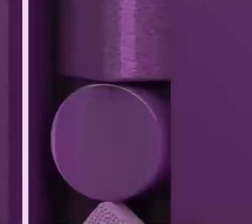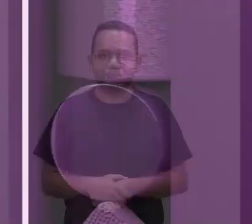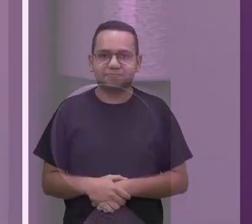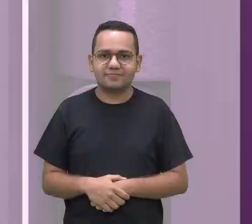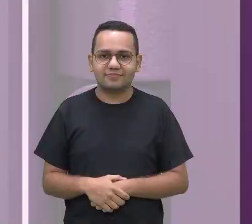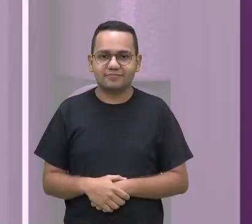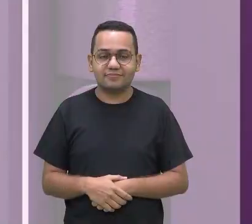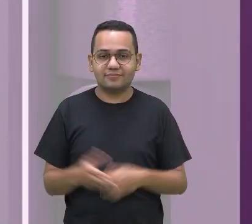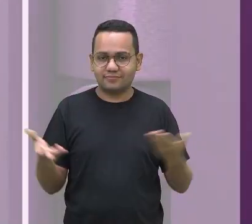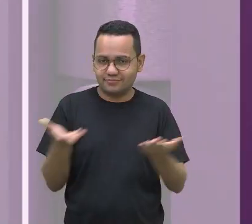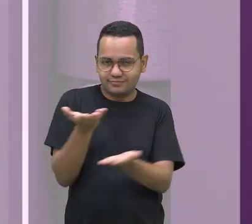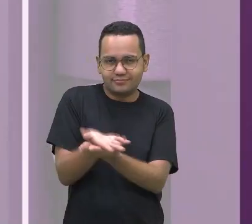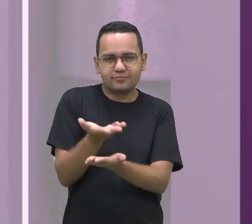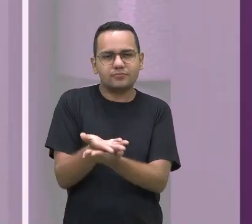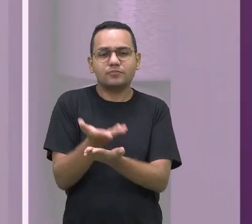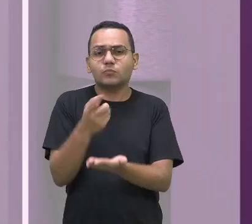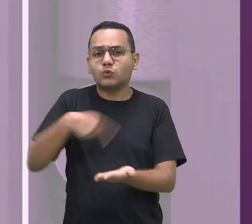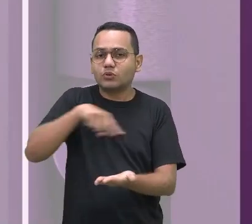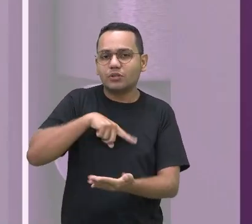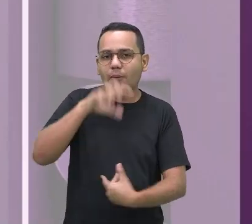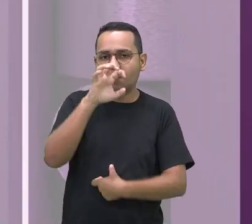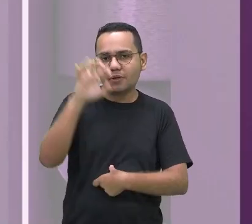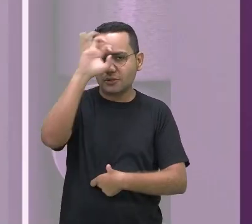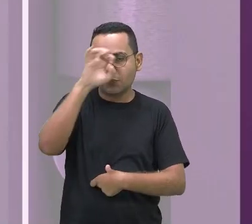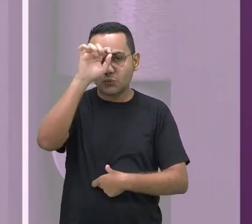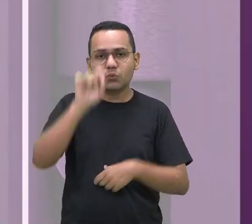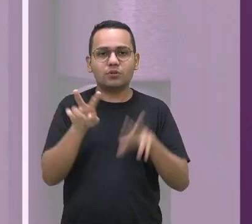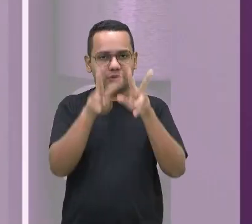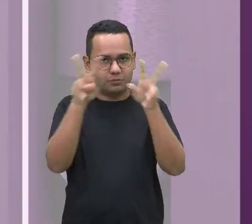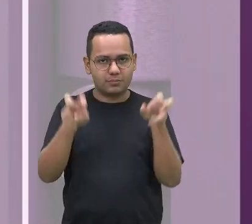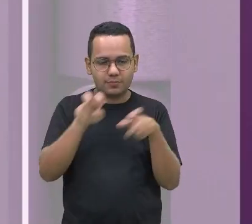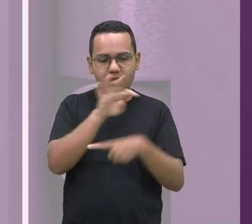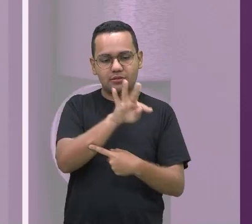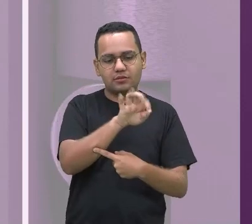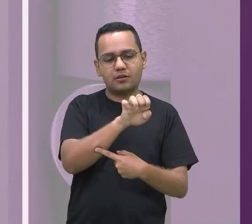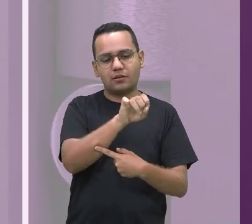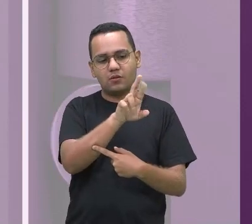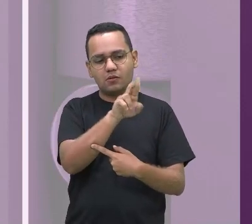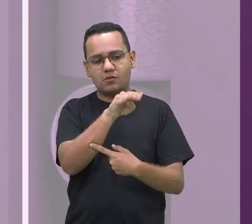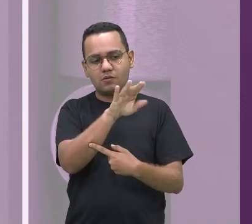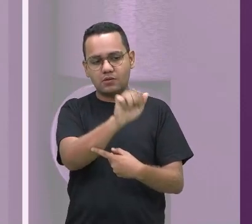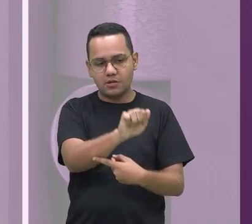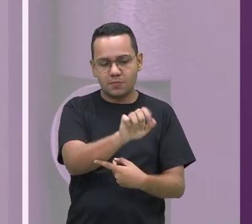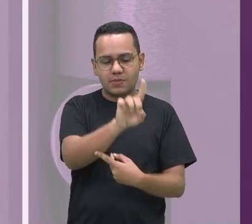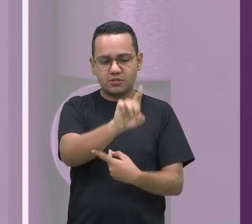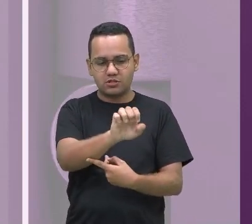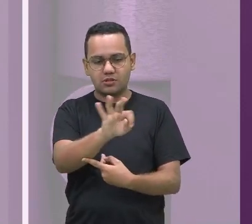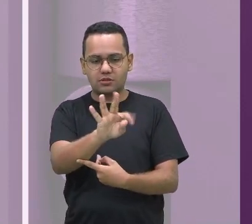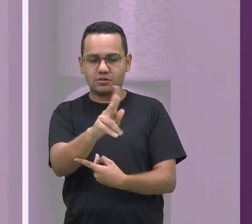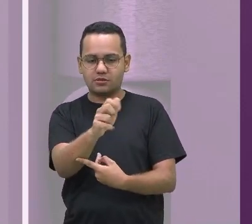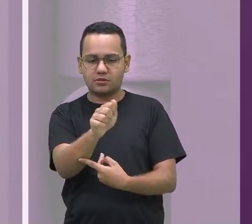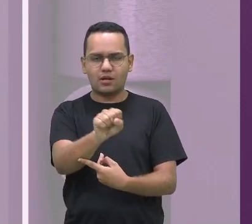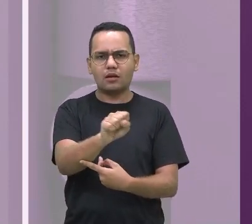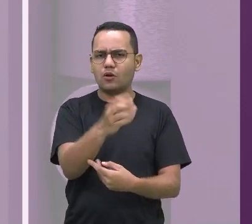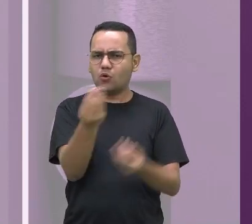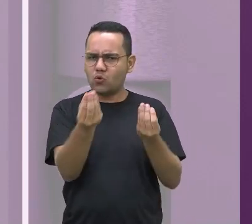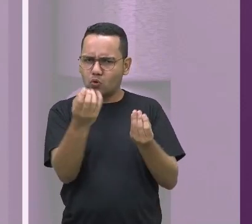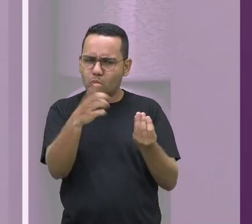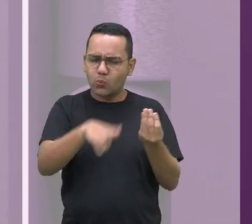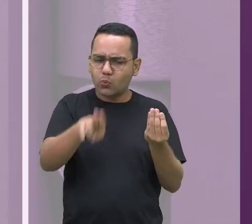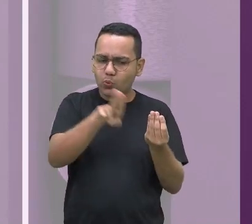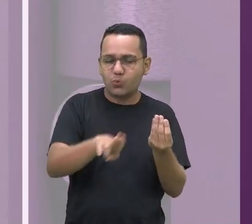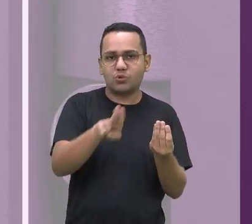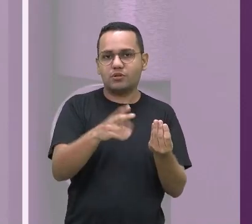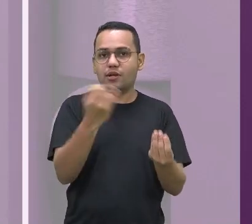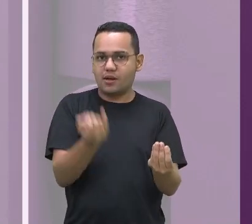E nessa aula nós vamos aprender tudo sobre o Teorema de Tales. Vamos aprender a utilizar esse teorema tão importante